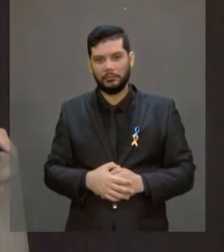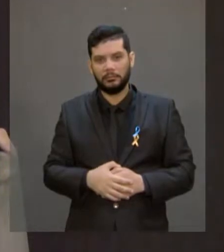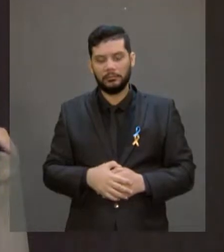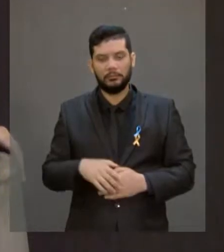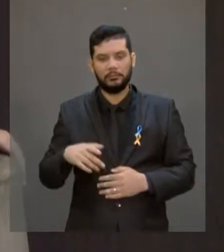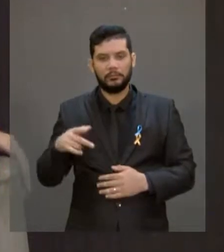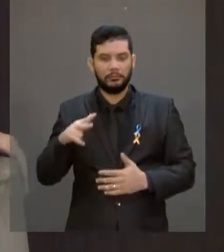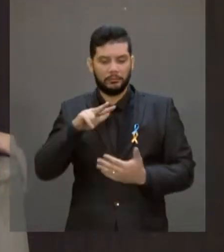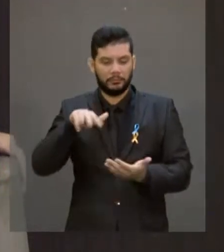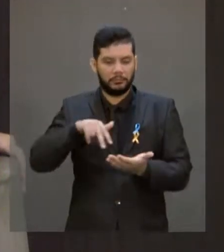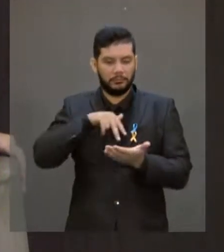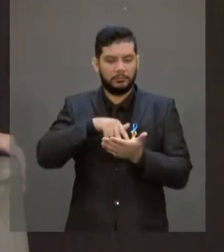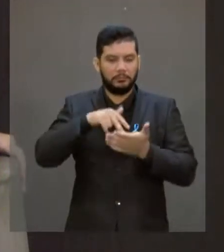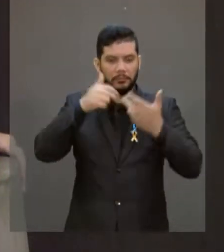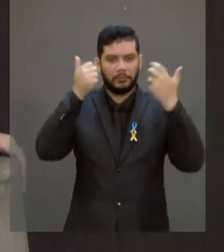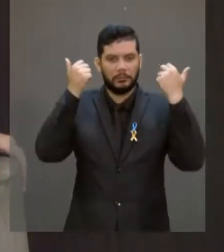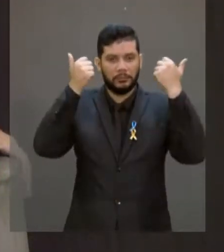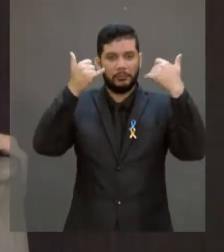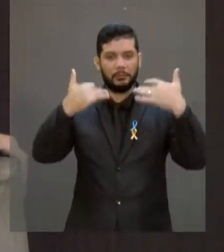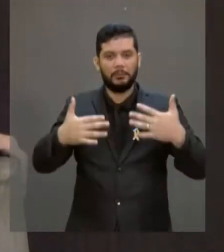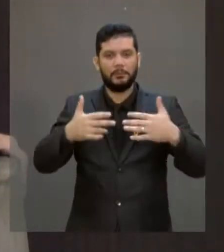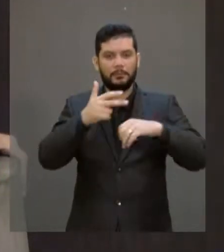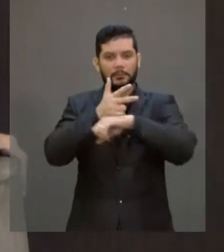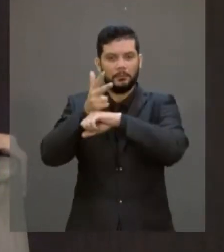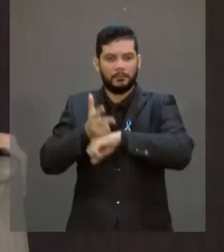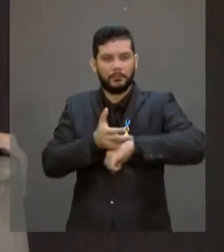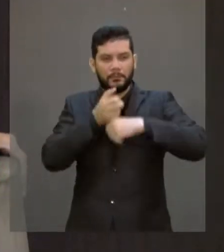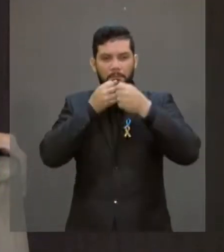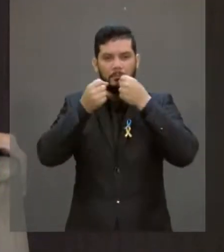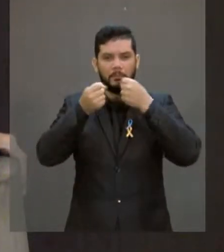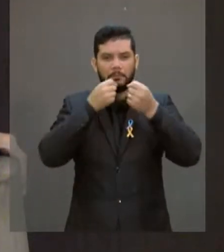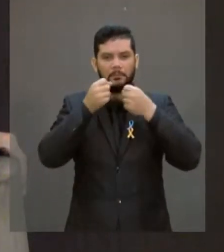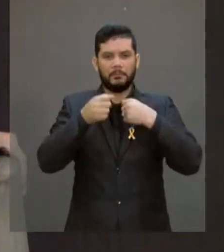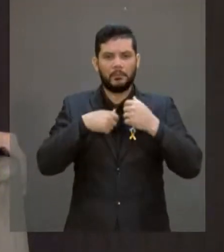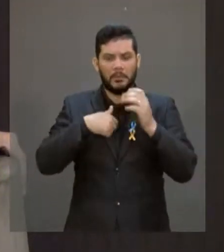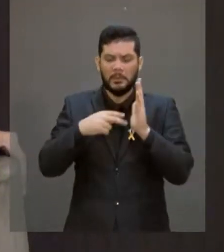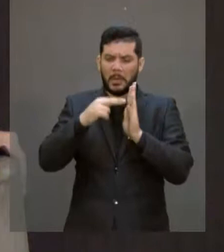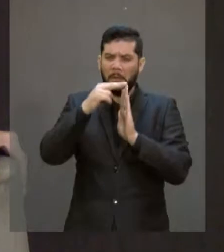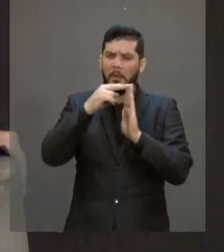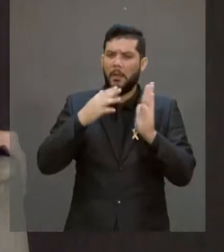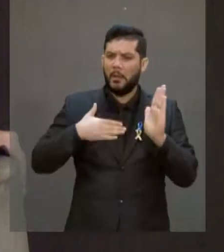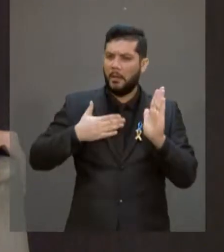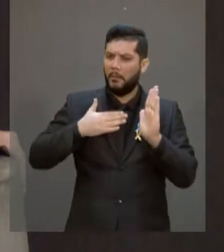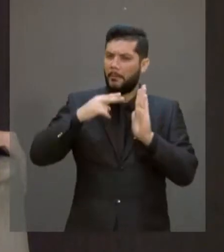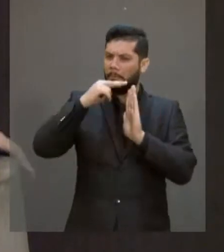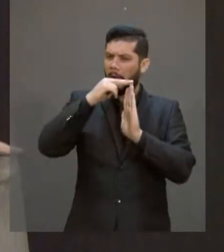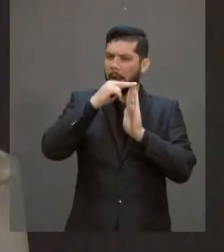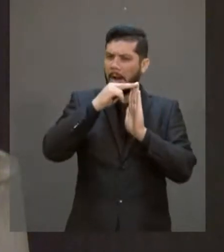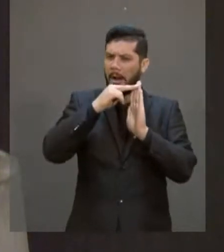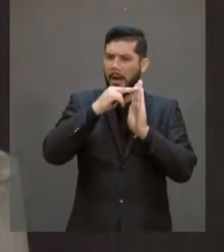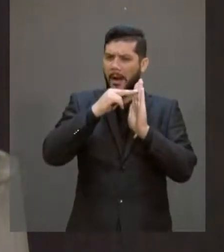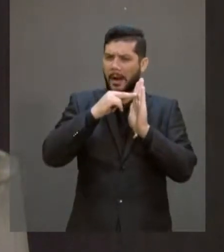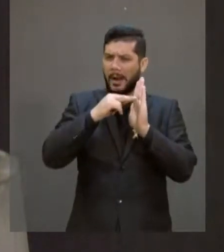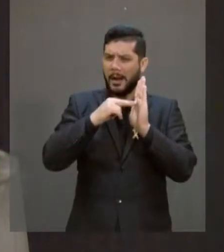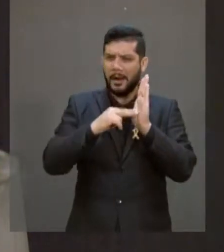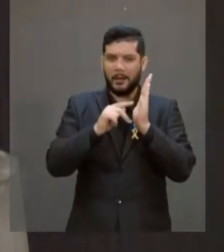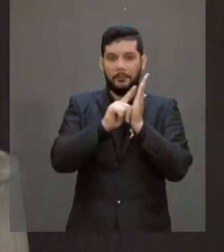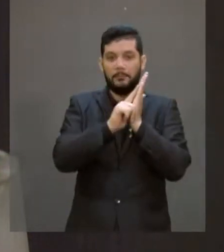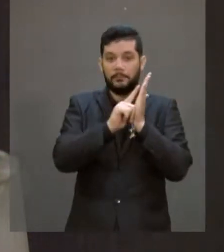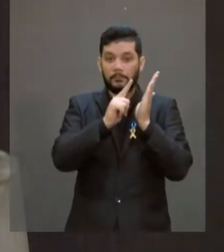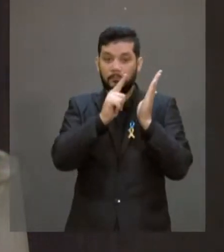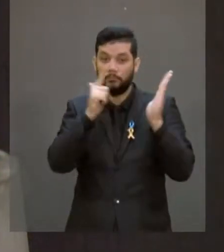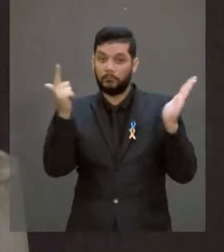revelou através da imprensa, eu li sobretudo a imprensa escrita, não tive acesso à